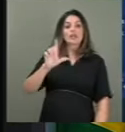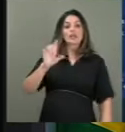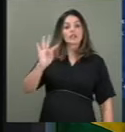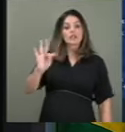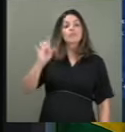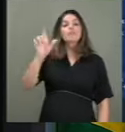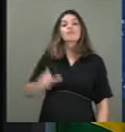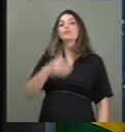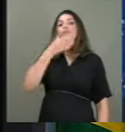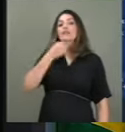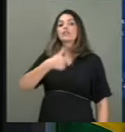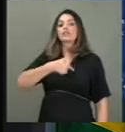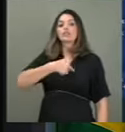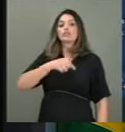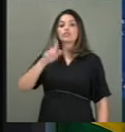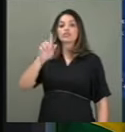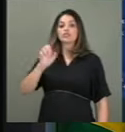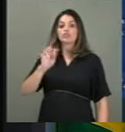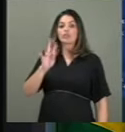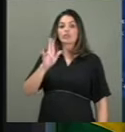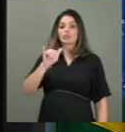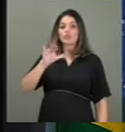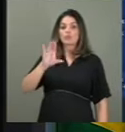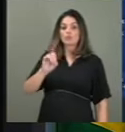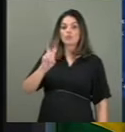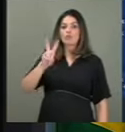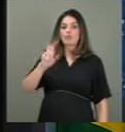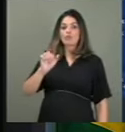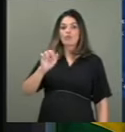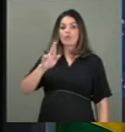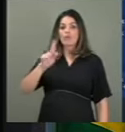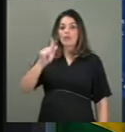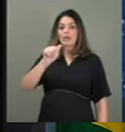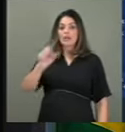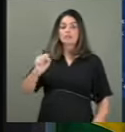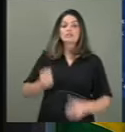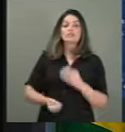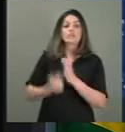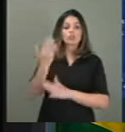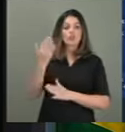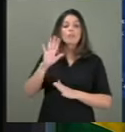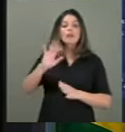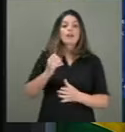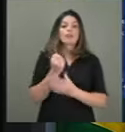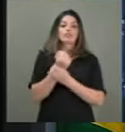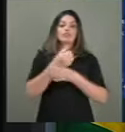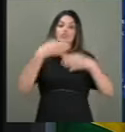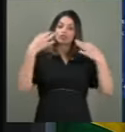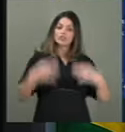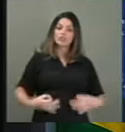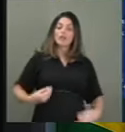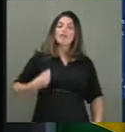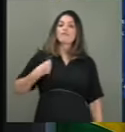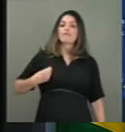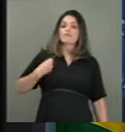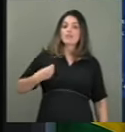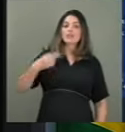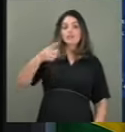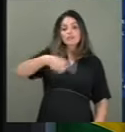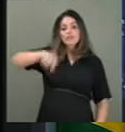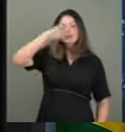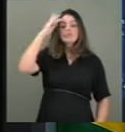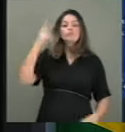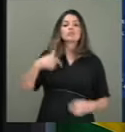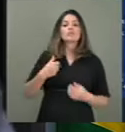foi o seu criador em 1943 para garantir a dignidade a vida dos que dão